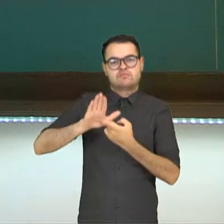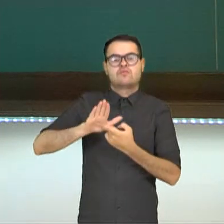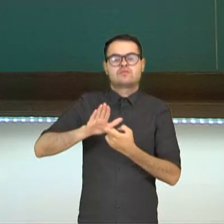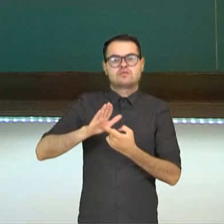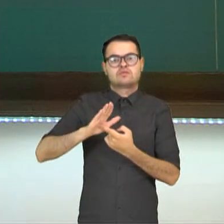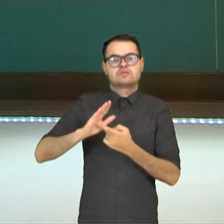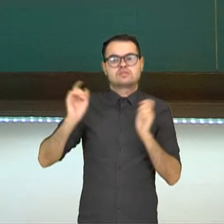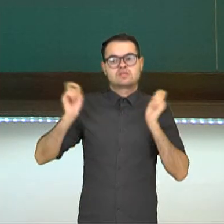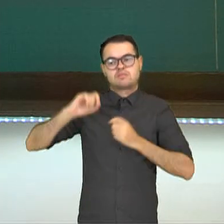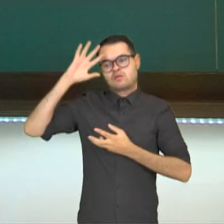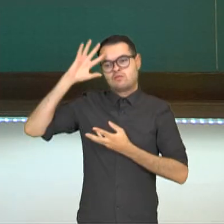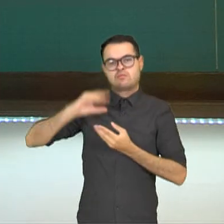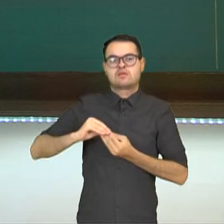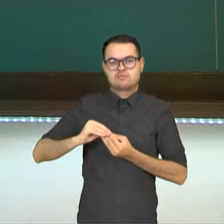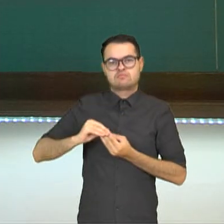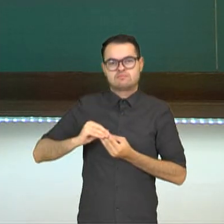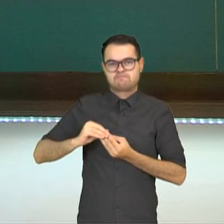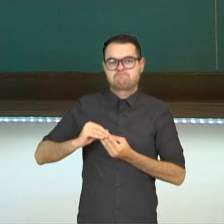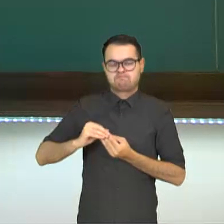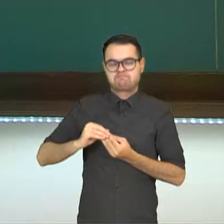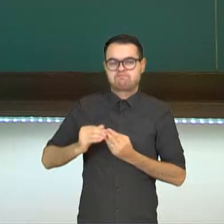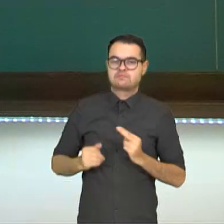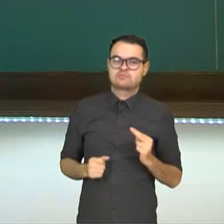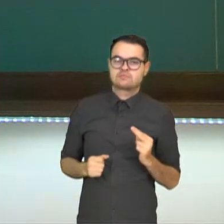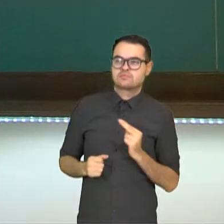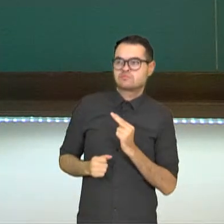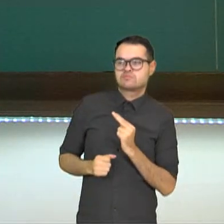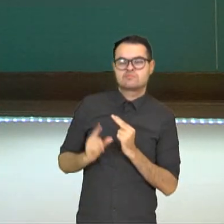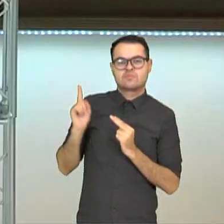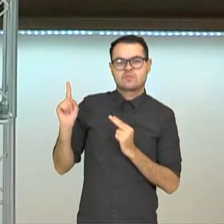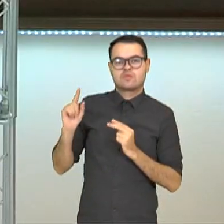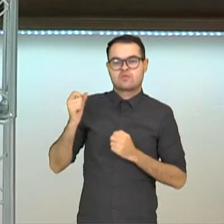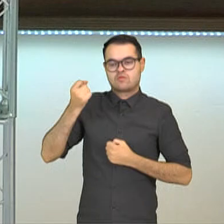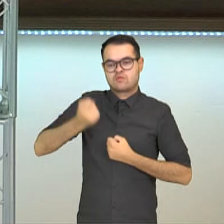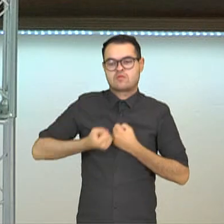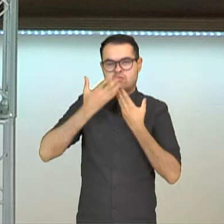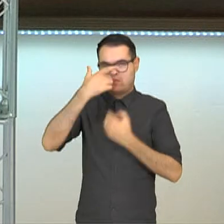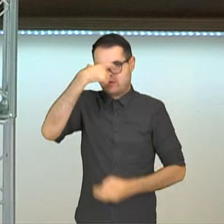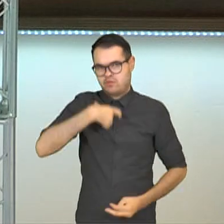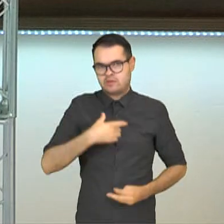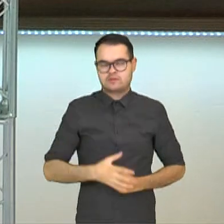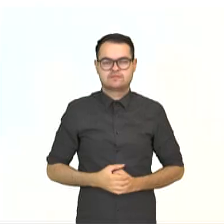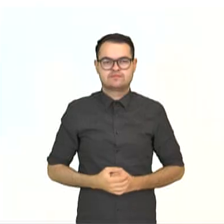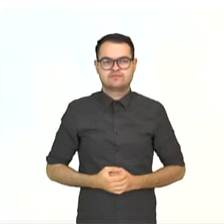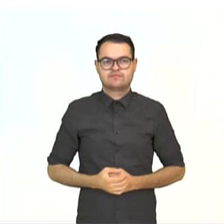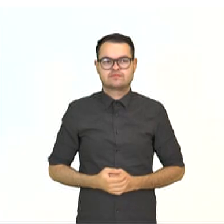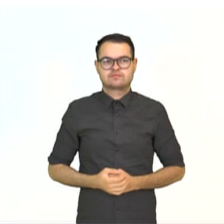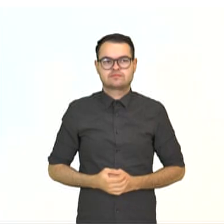nós podemos interpretar a partir do que fala o eu lírico. Vamos ver.